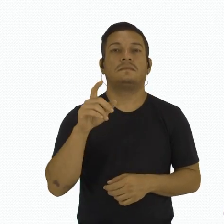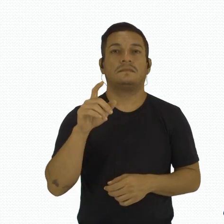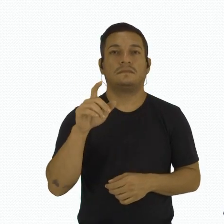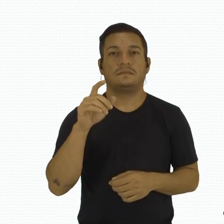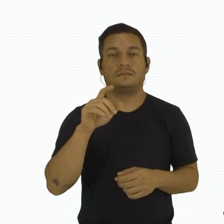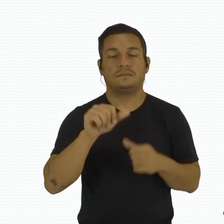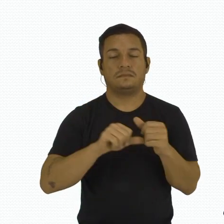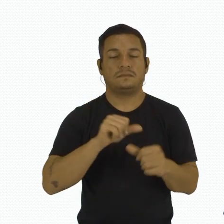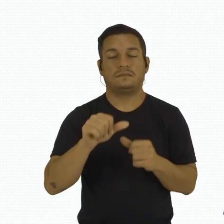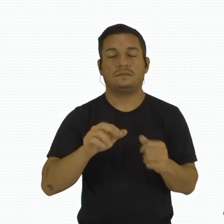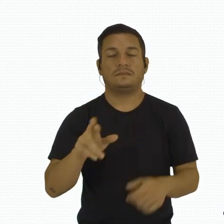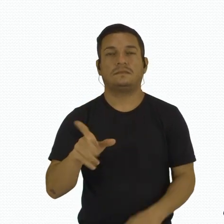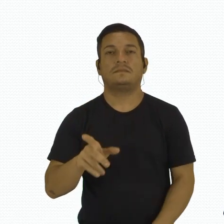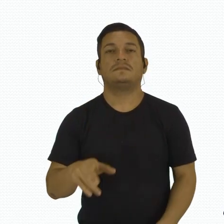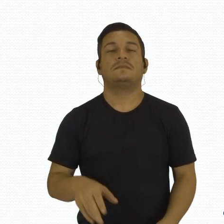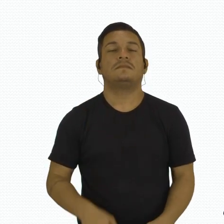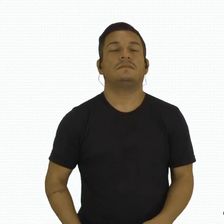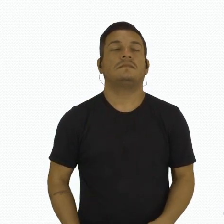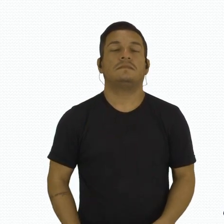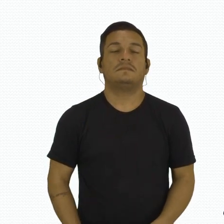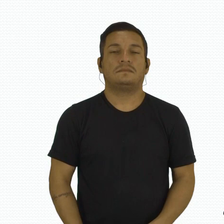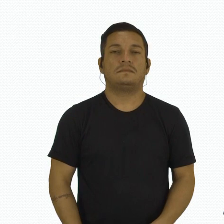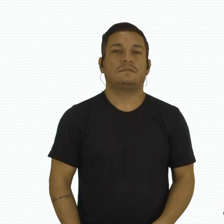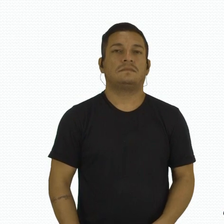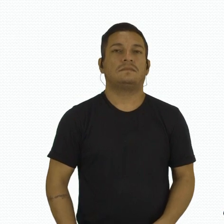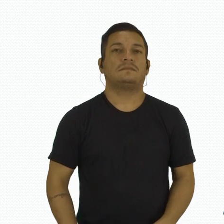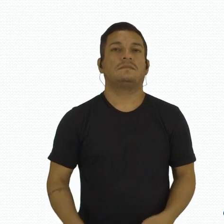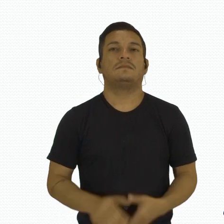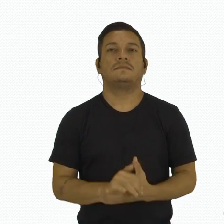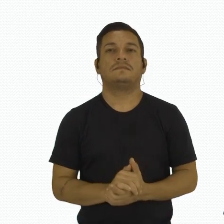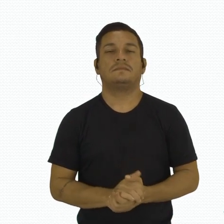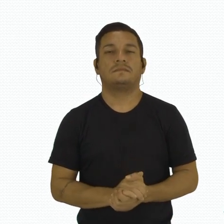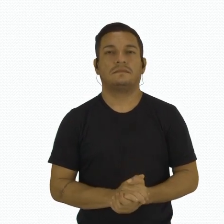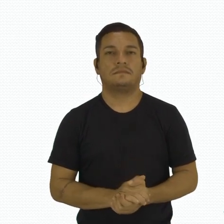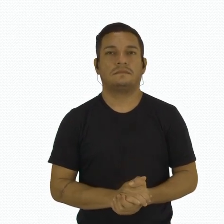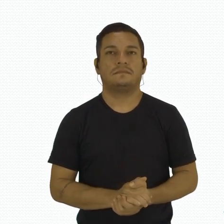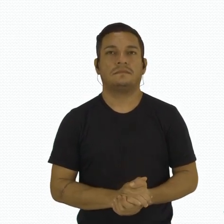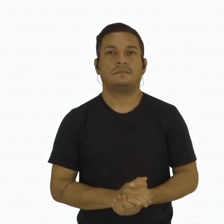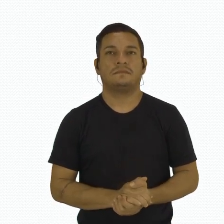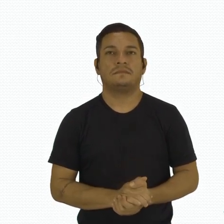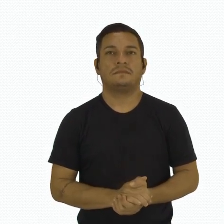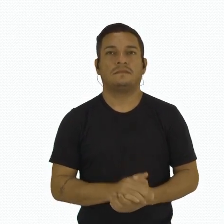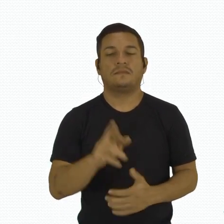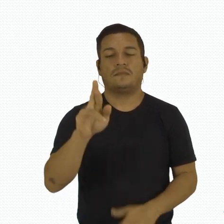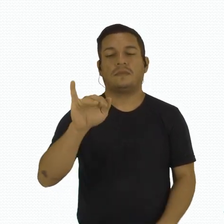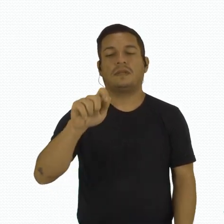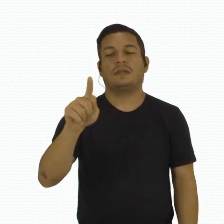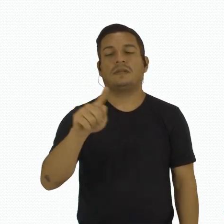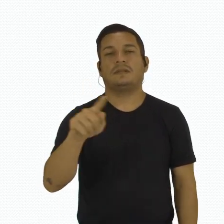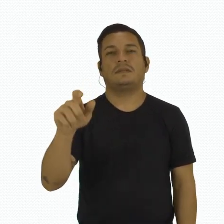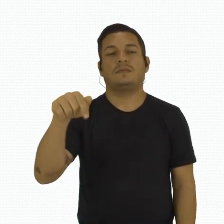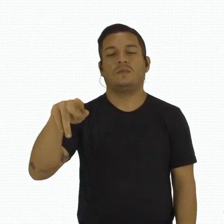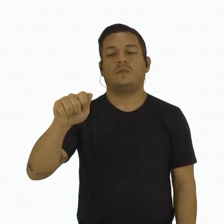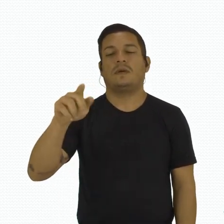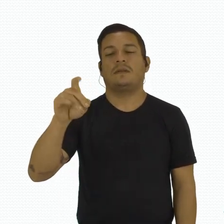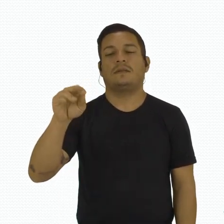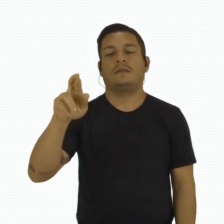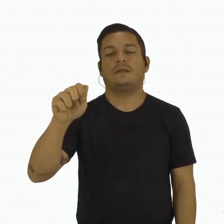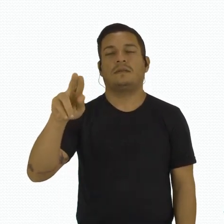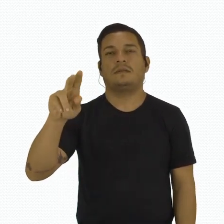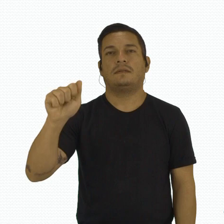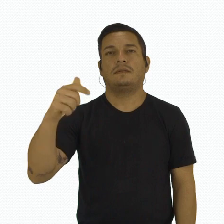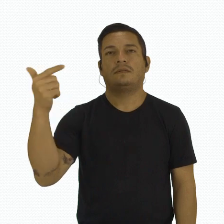aleatória, sem aí uma organização periódica, certo? Raiz quadrada de 2, um outro exemplo aí de